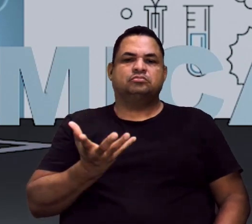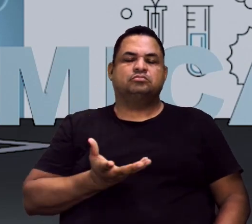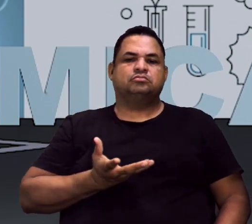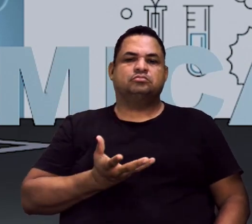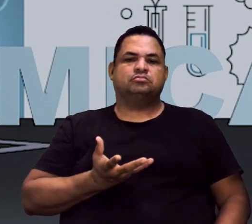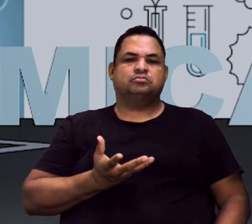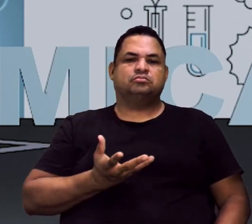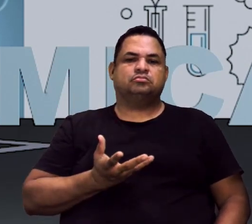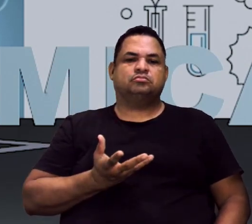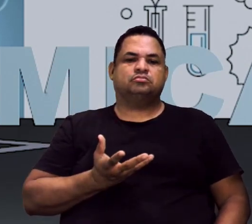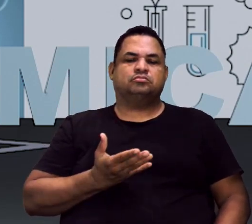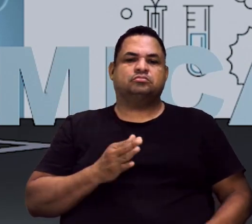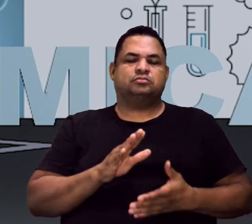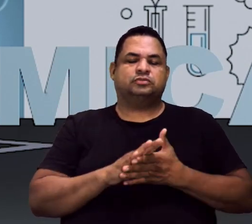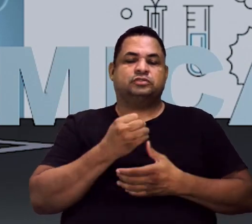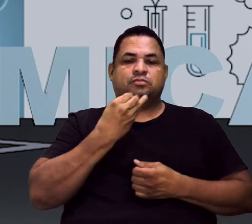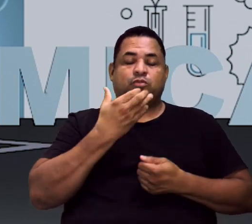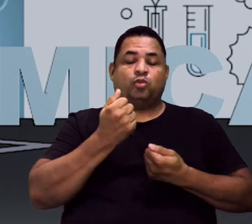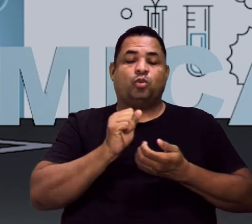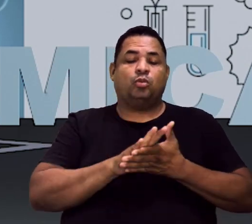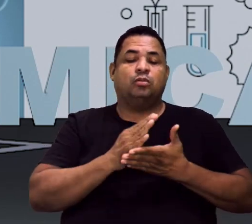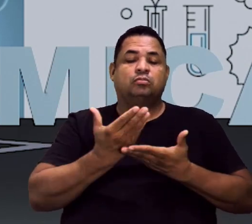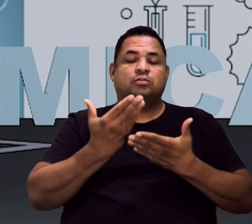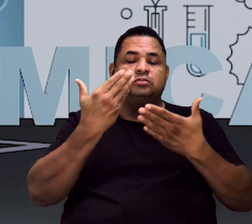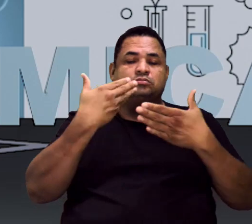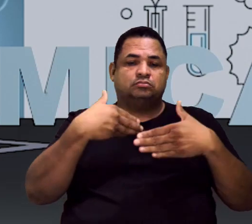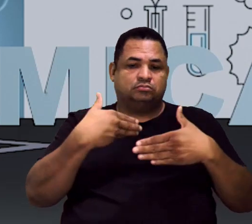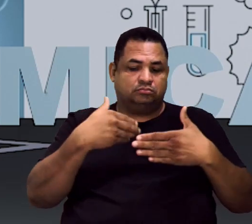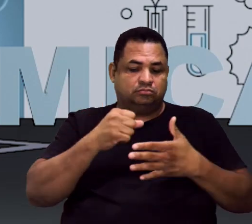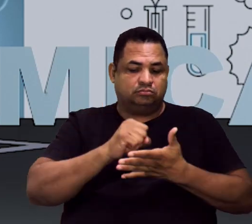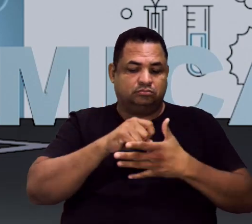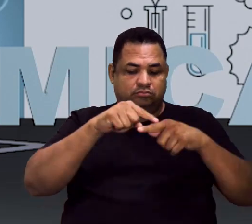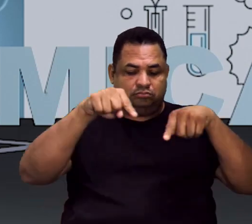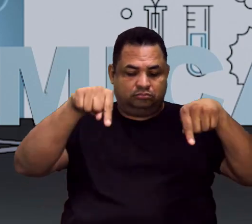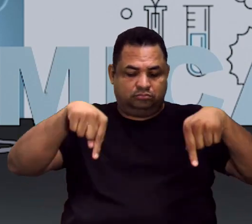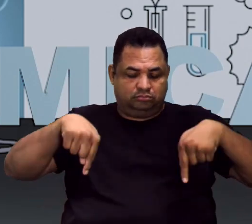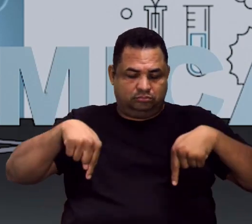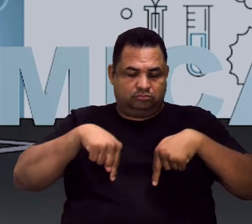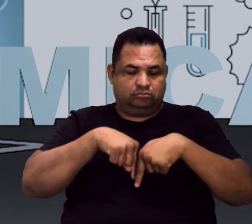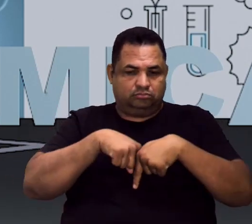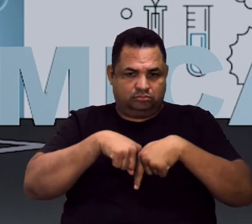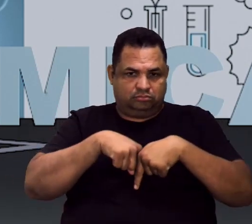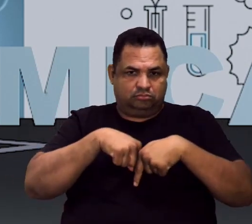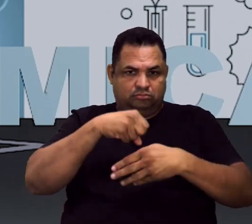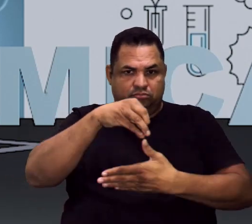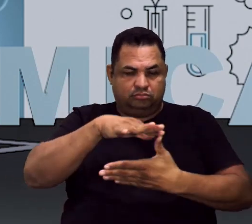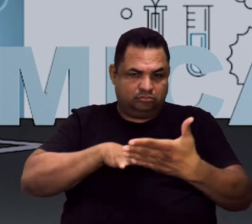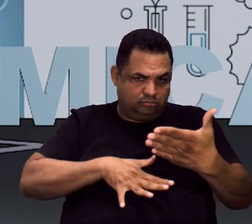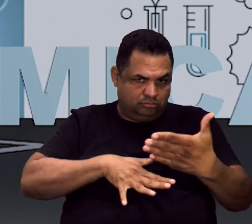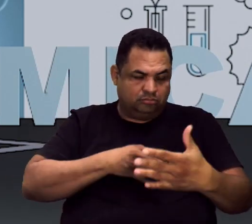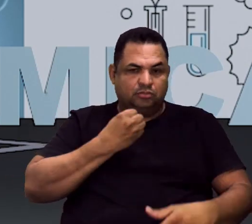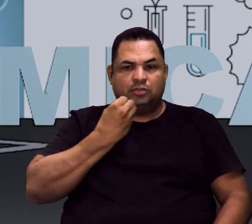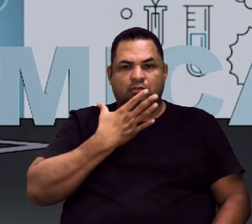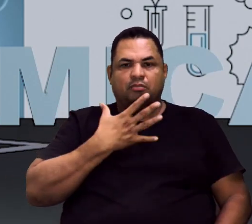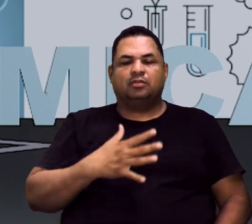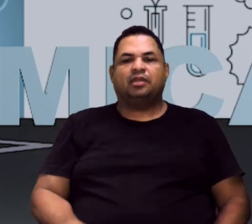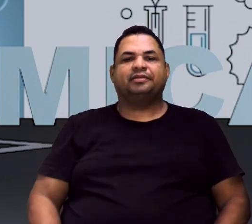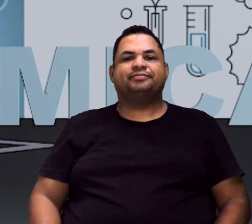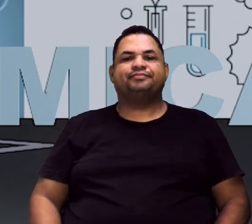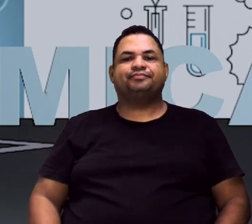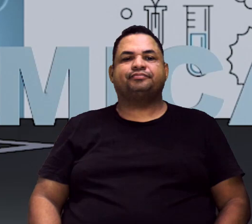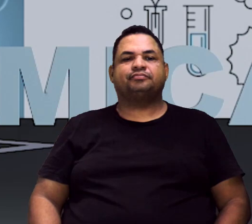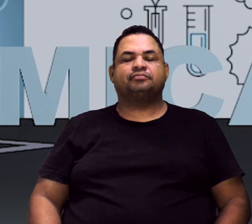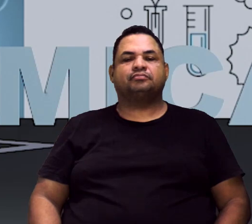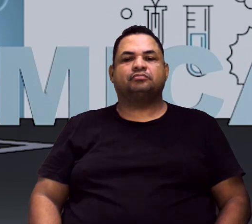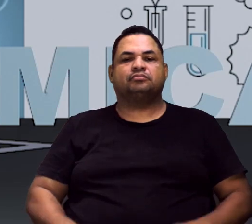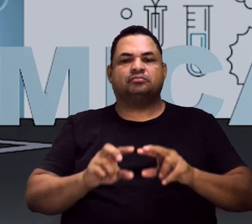queremos seu sucesso na atividade de sala, mas lembrem, leiam com muita atenção primeiro o